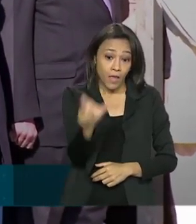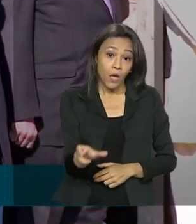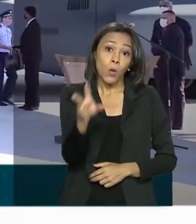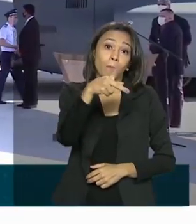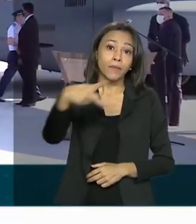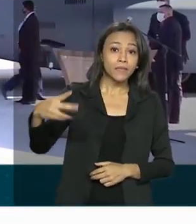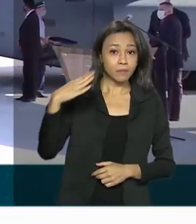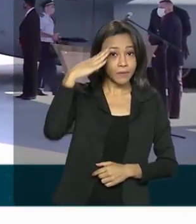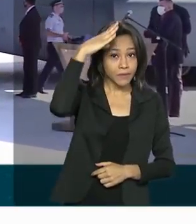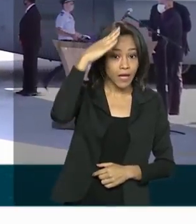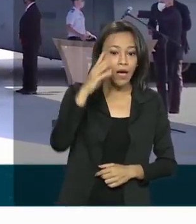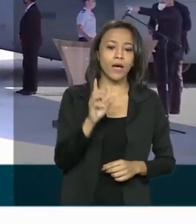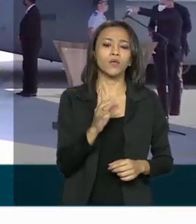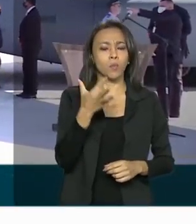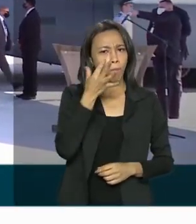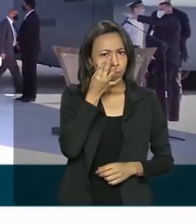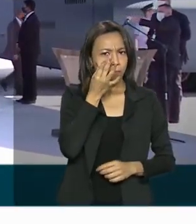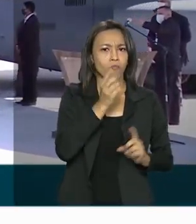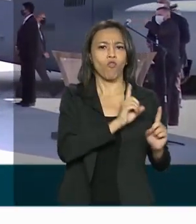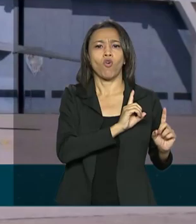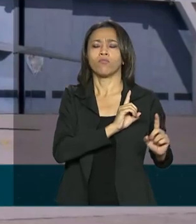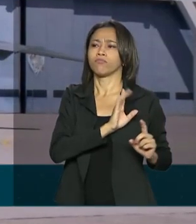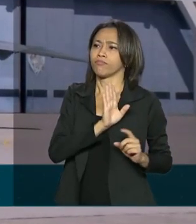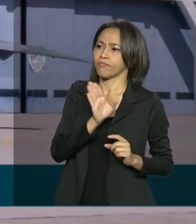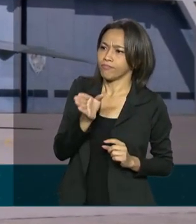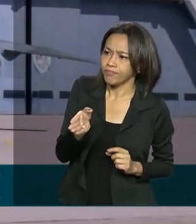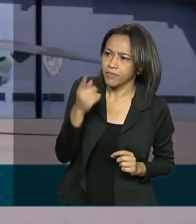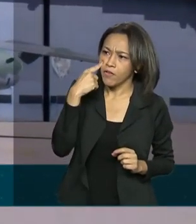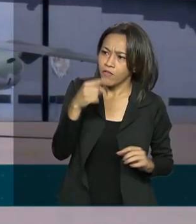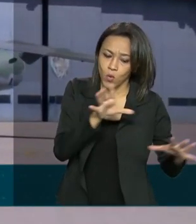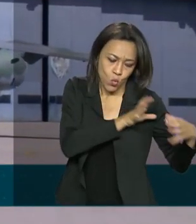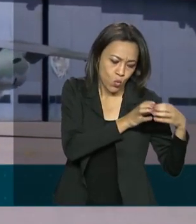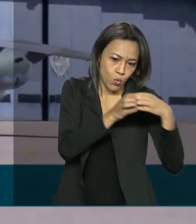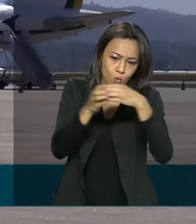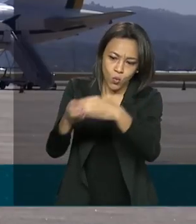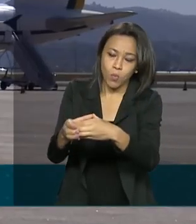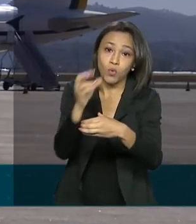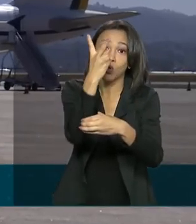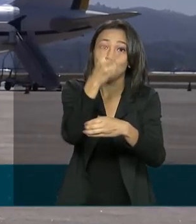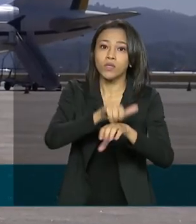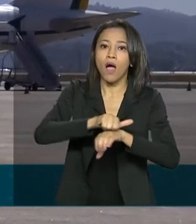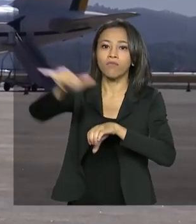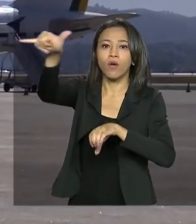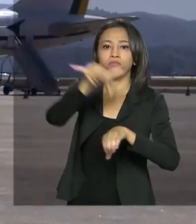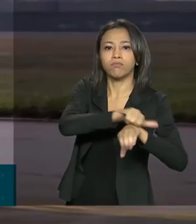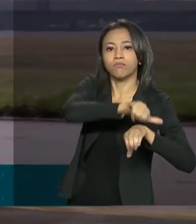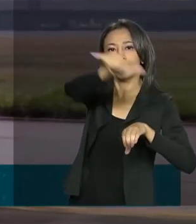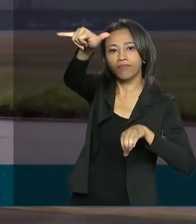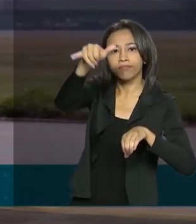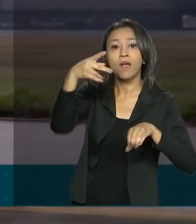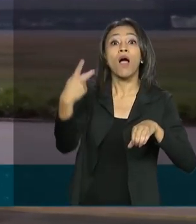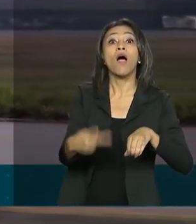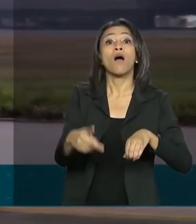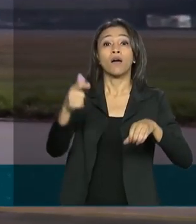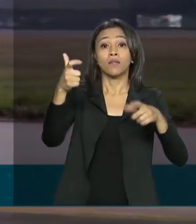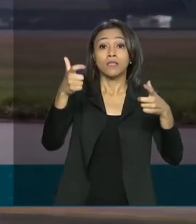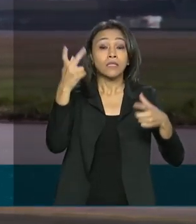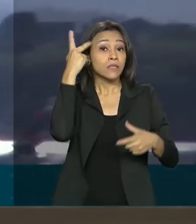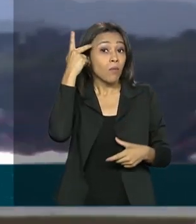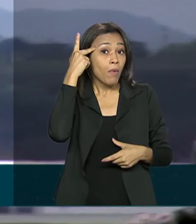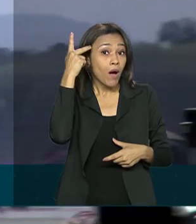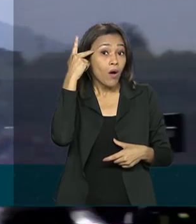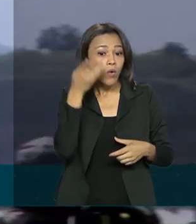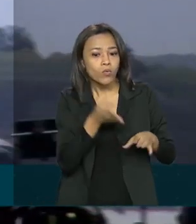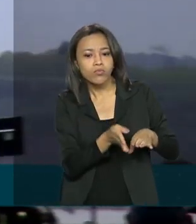Bolsonaro acompanhou pessoalmente o embarque da missão brasileira. Dois aviões da FAB deixaram a base aérea de São Paulo em